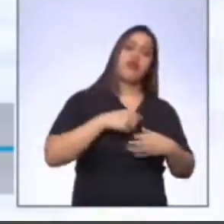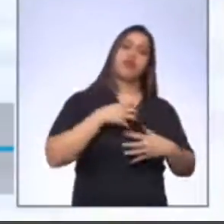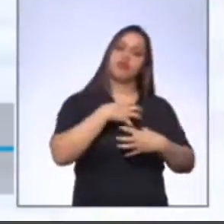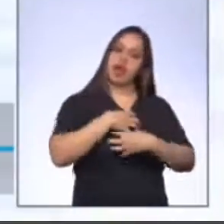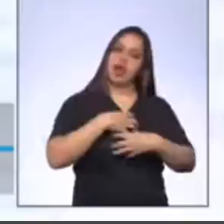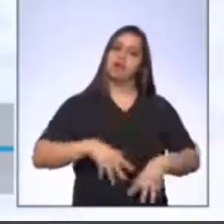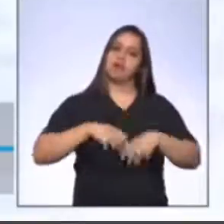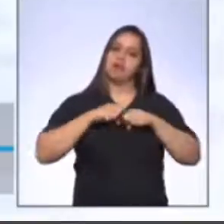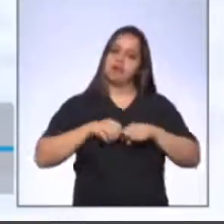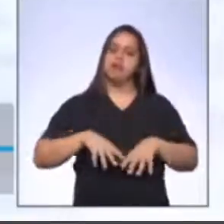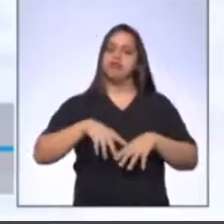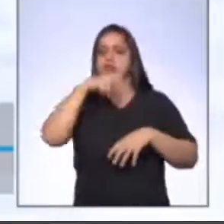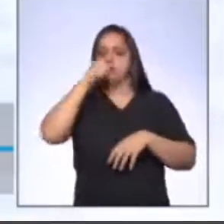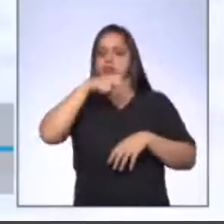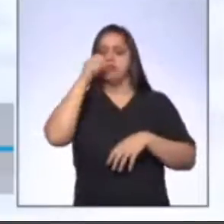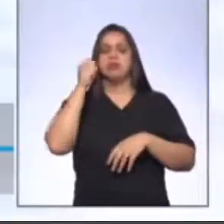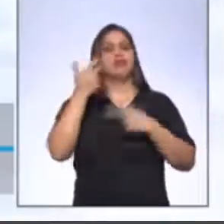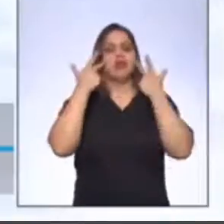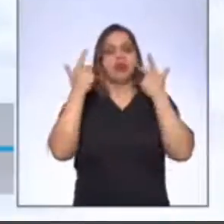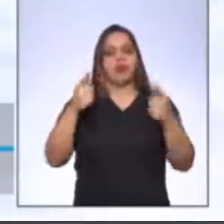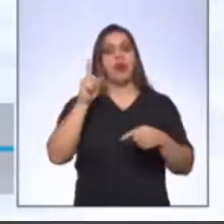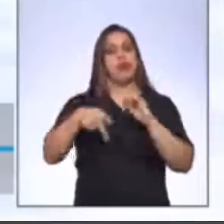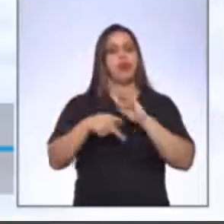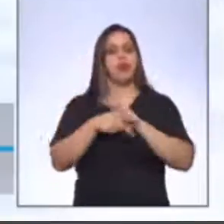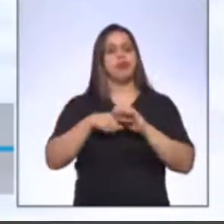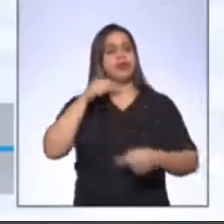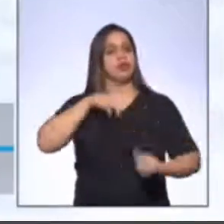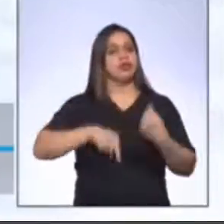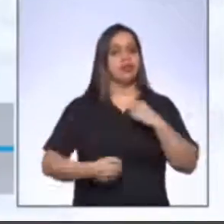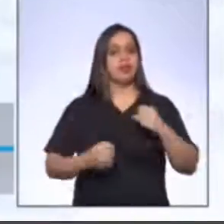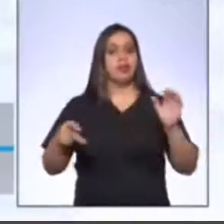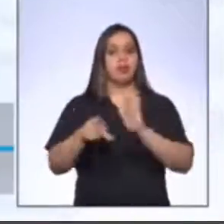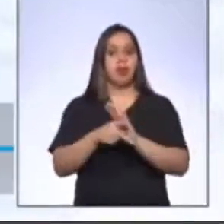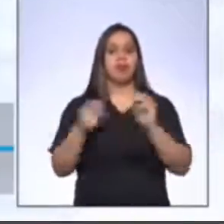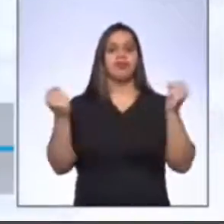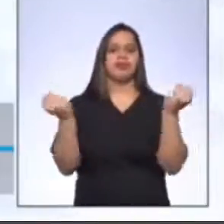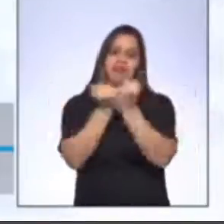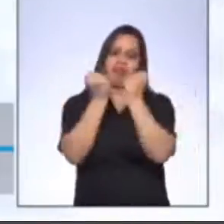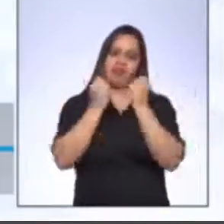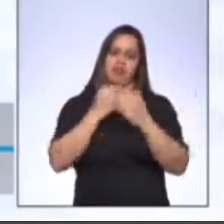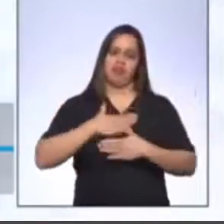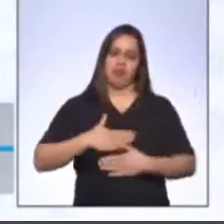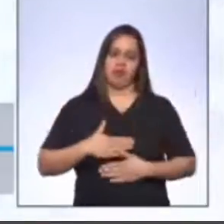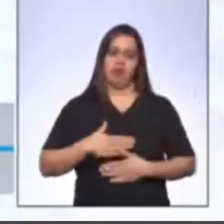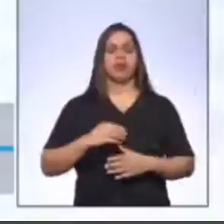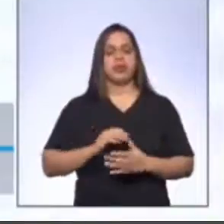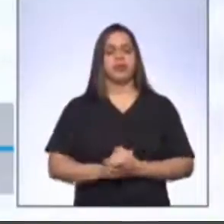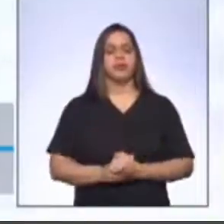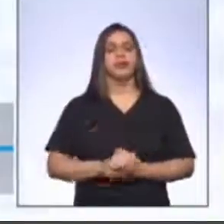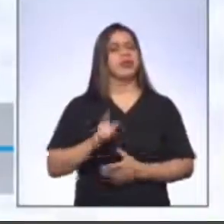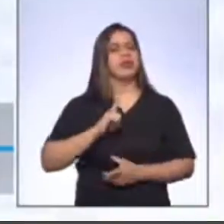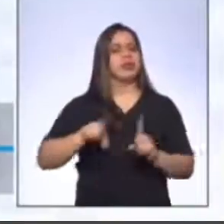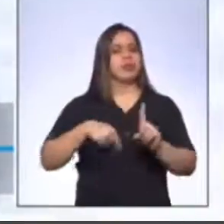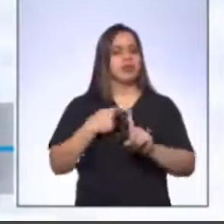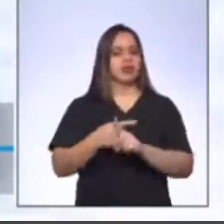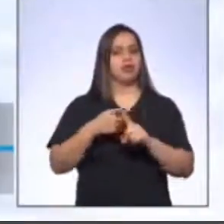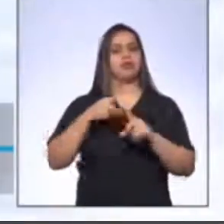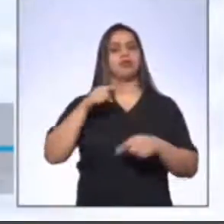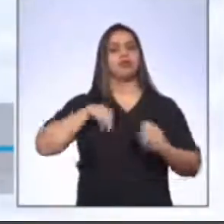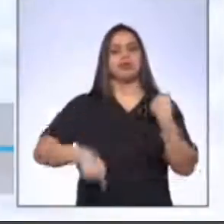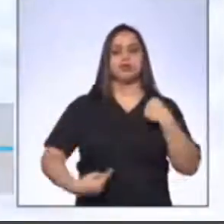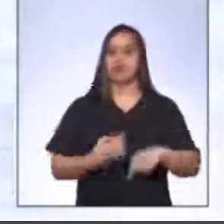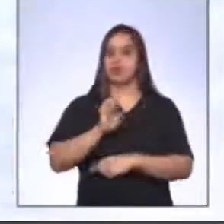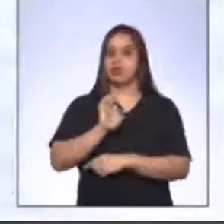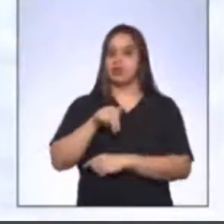tá então um sistema de defesa mesmo tudo bem oi gente a gente tem mais um sistema aí que eu endócrino eu não vou